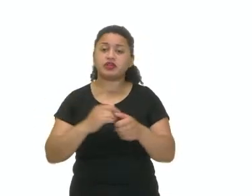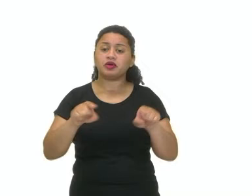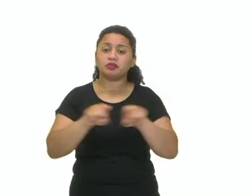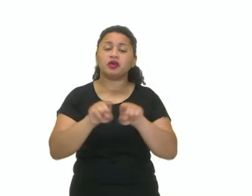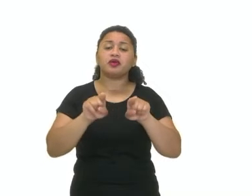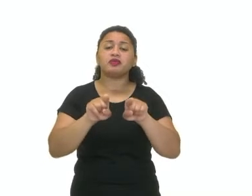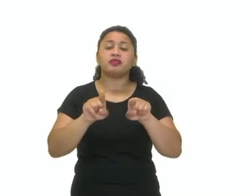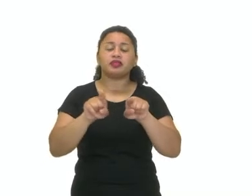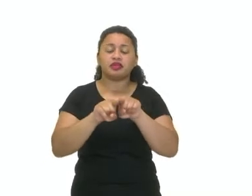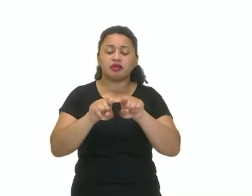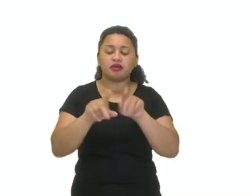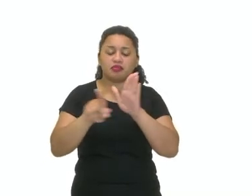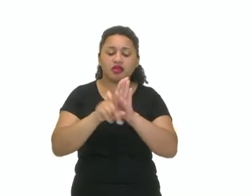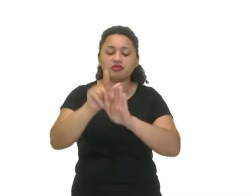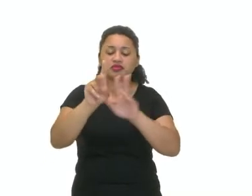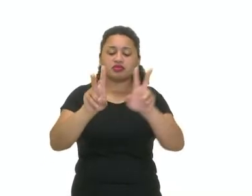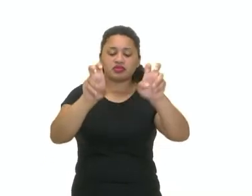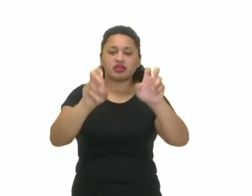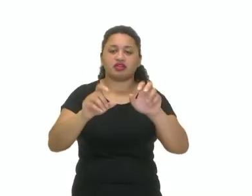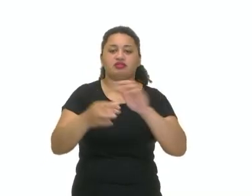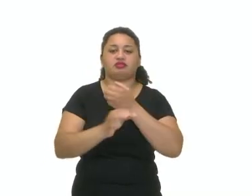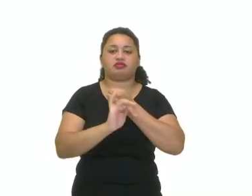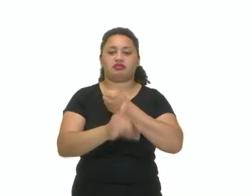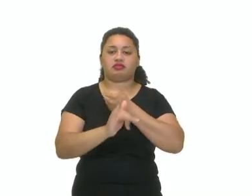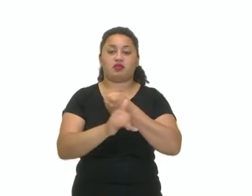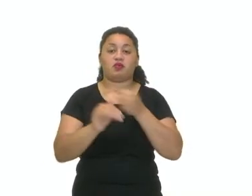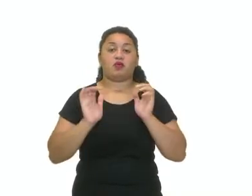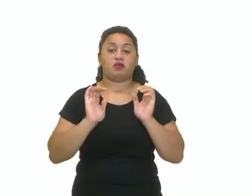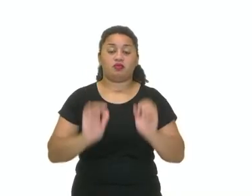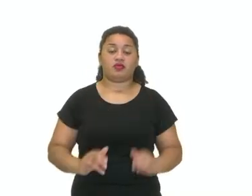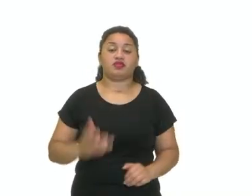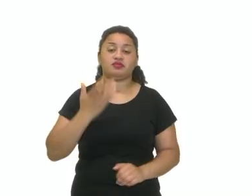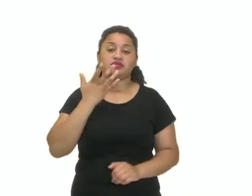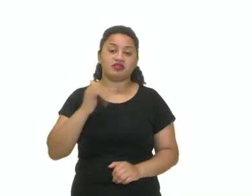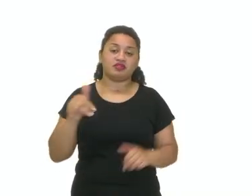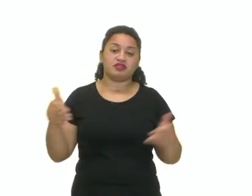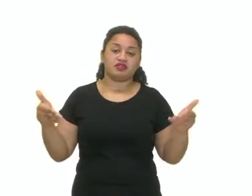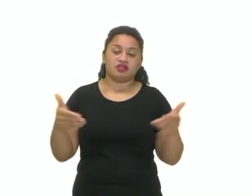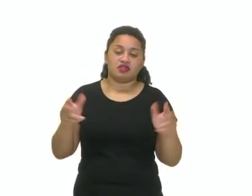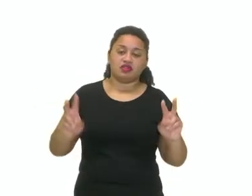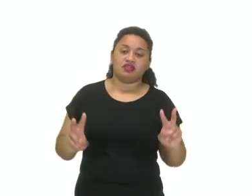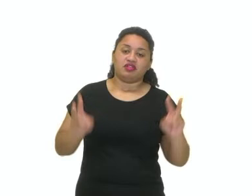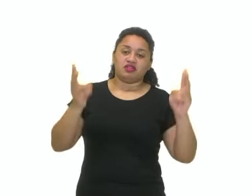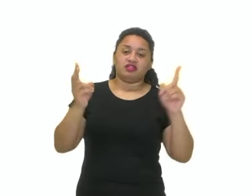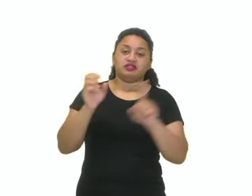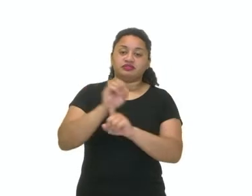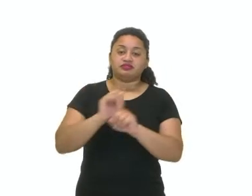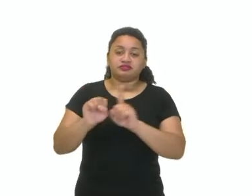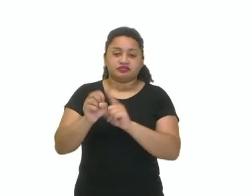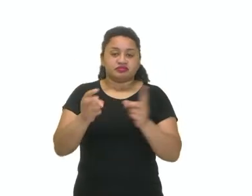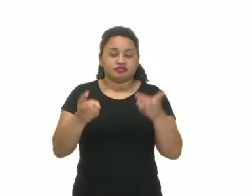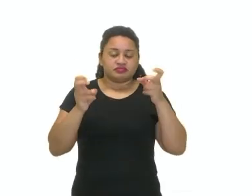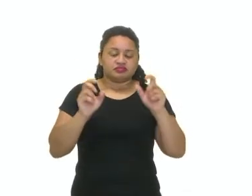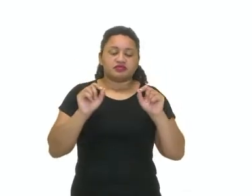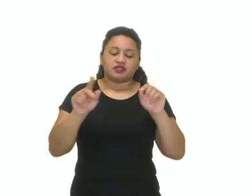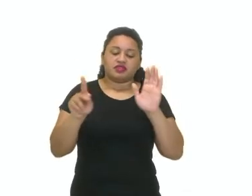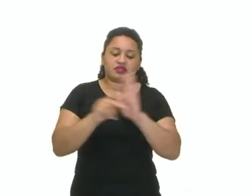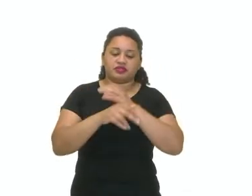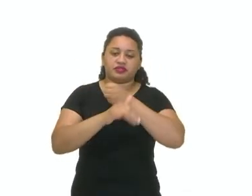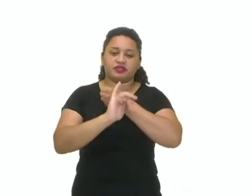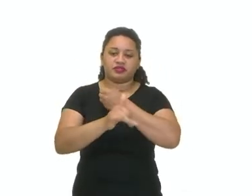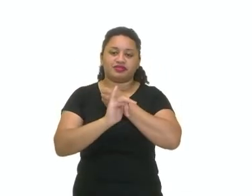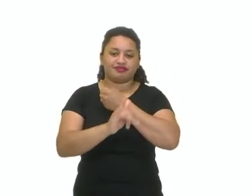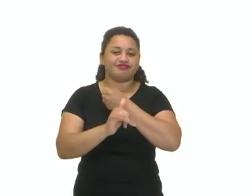da crônica, o comportamento das crianças de hoje, os valores sociais. Note que, por se tratar de uma crônica,